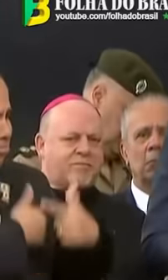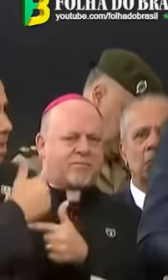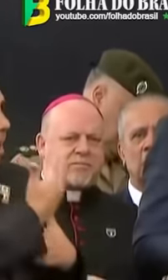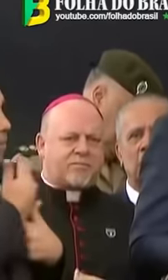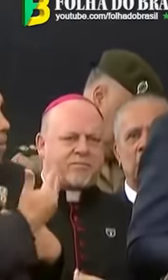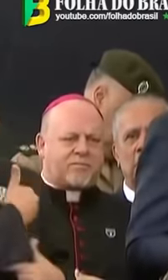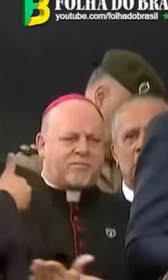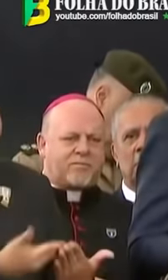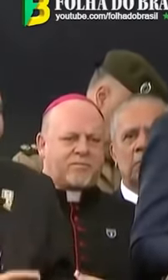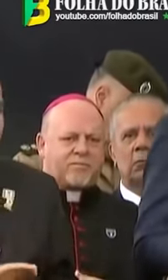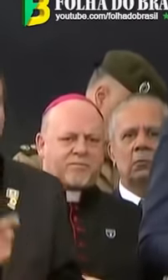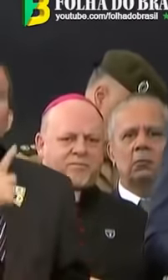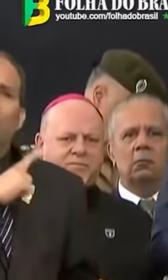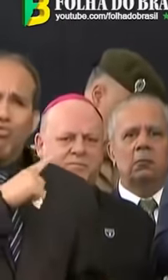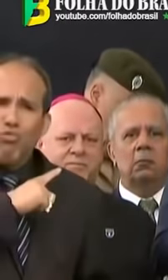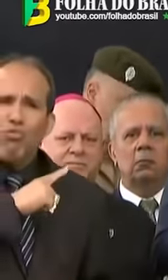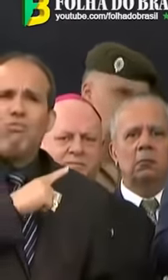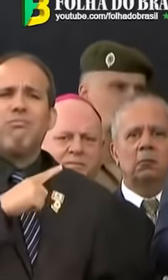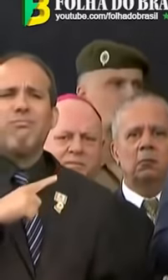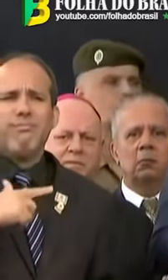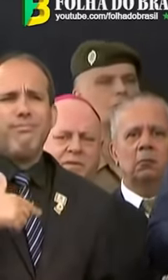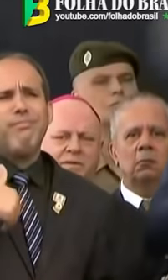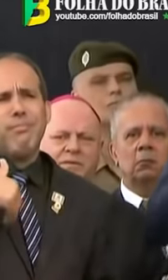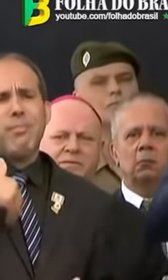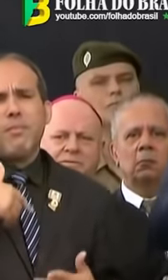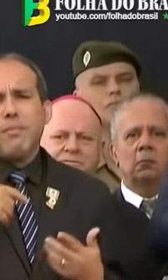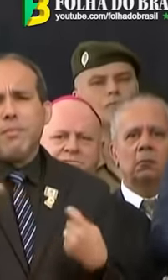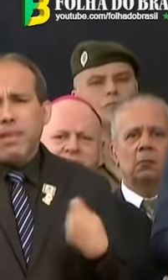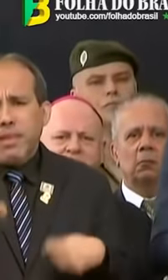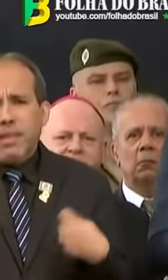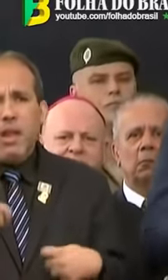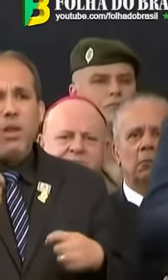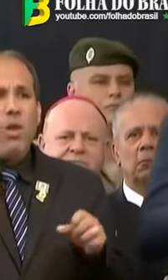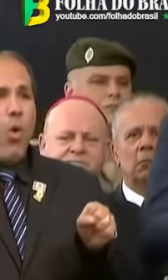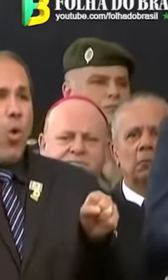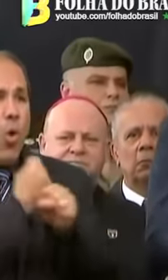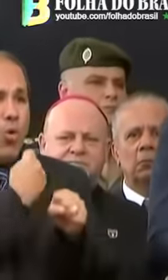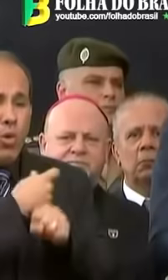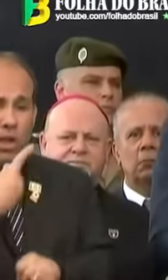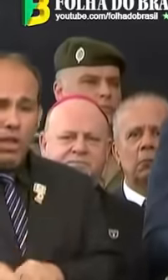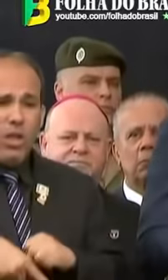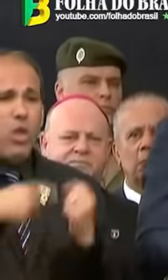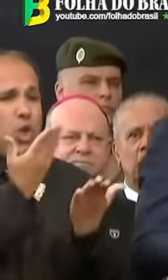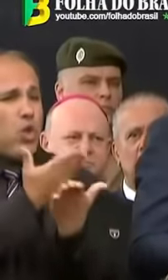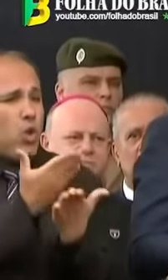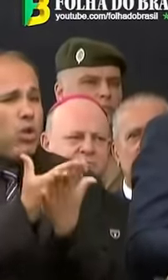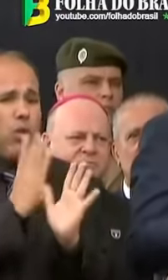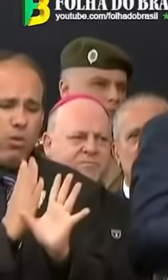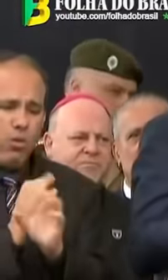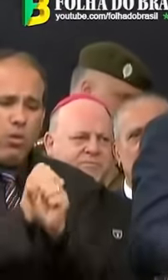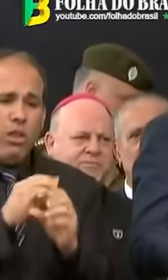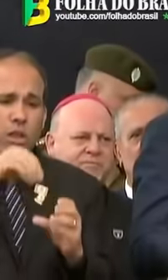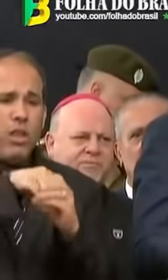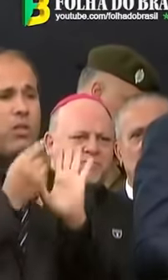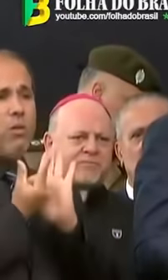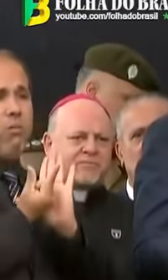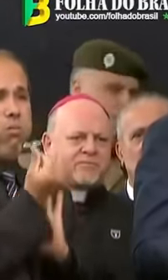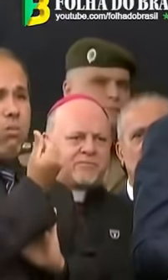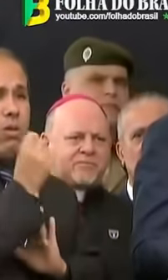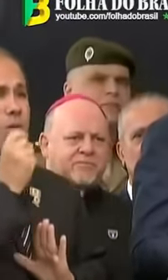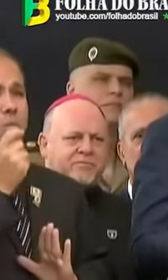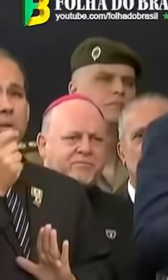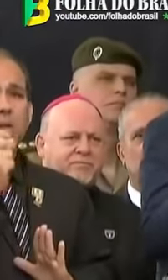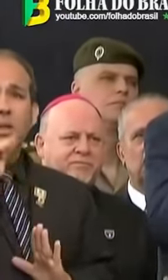momento. Temos, em grande parte, o necessário para a construção desse colégio previsto no orçamento. Mas, se algo precisar,